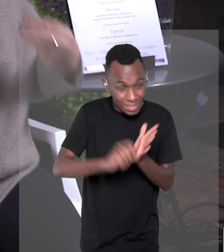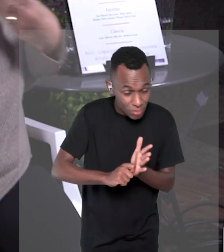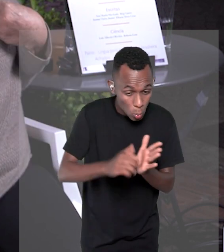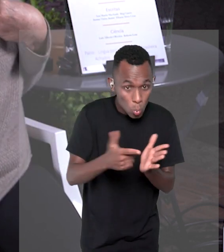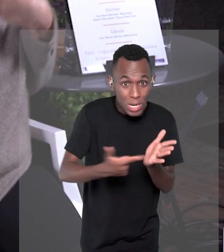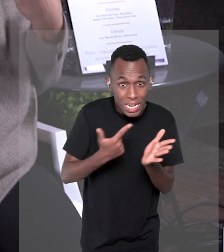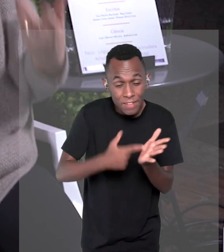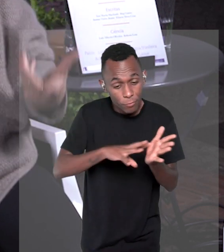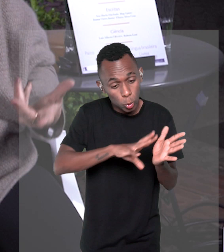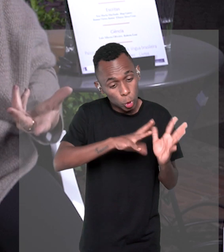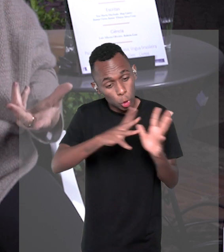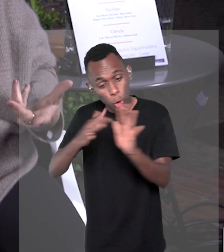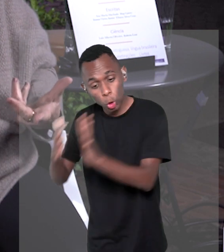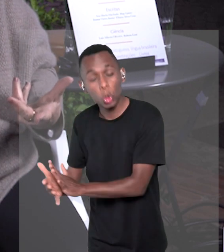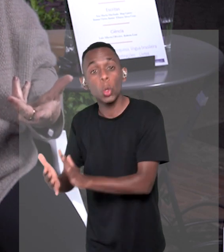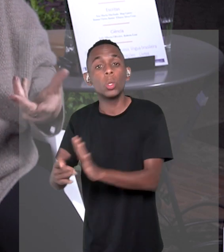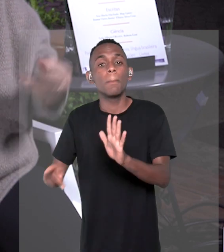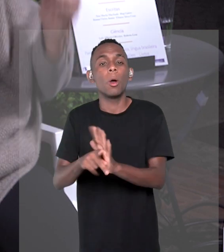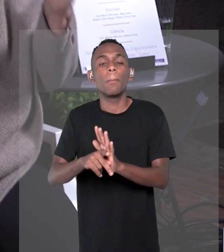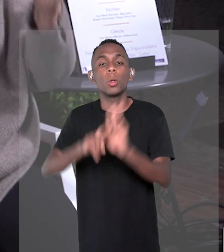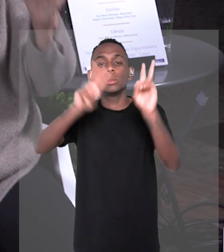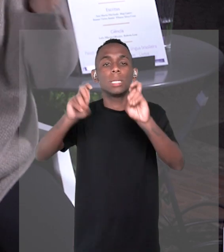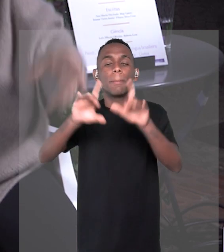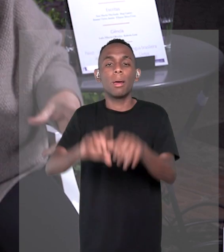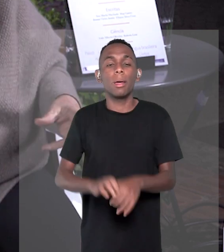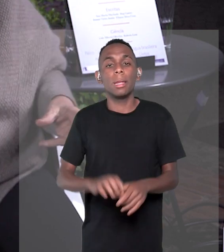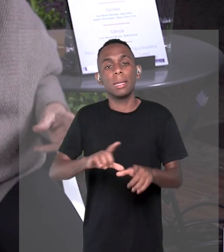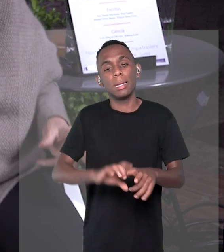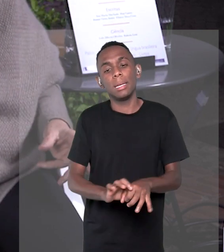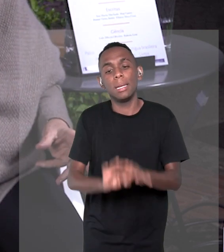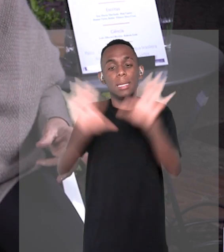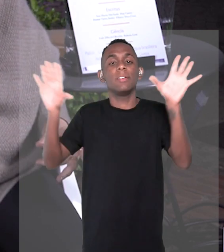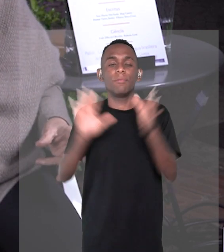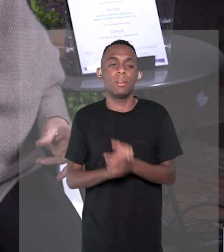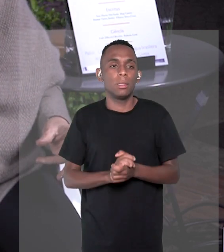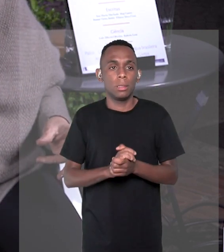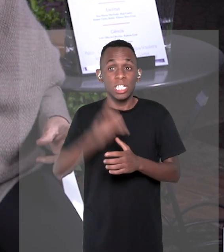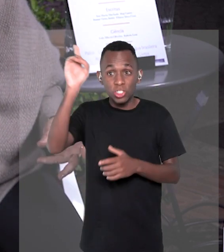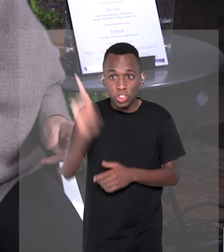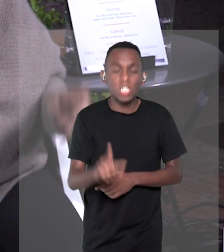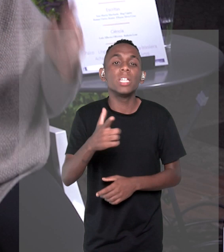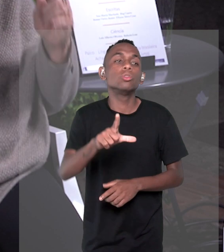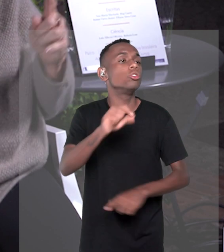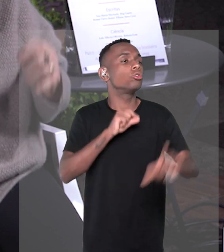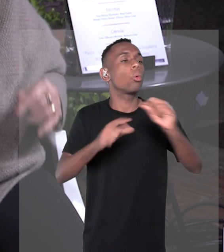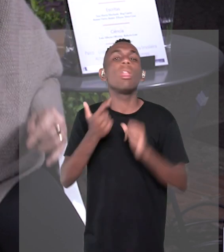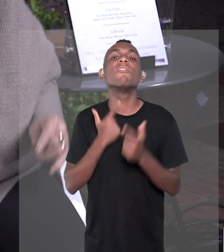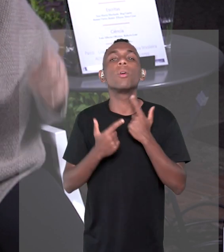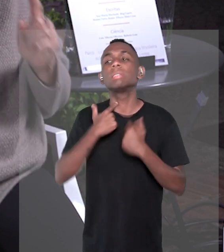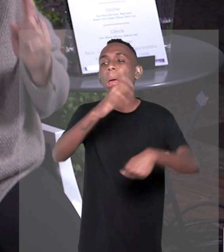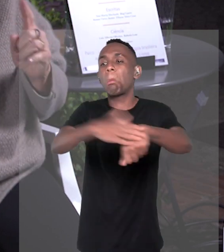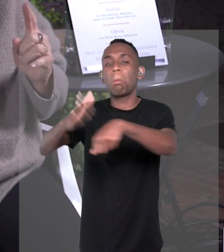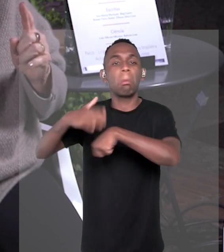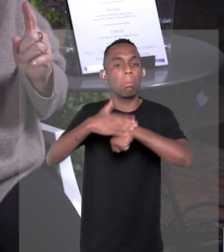o direito de escolher já é em si a democracia. Mais que isso,